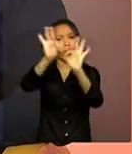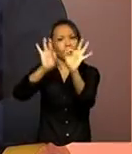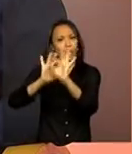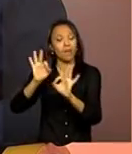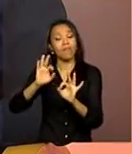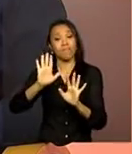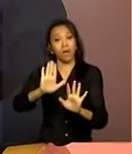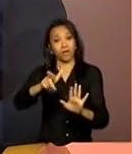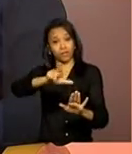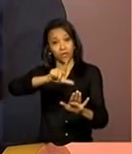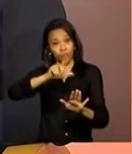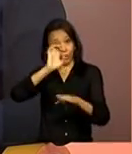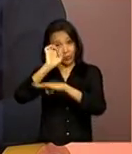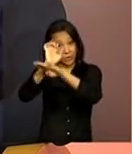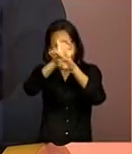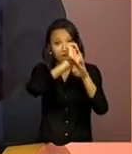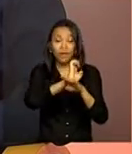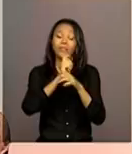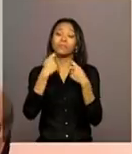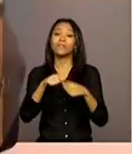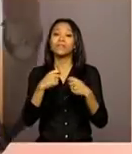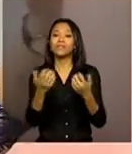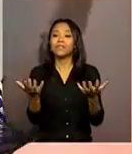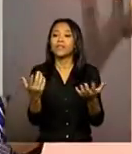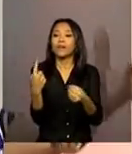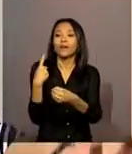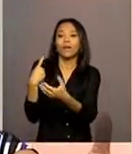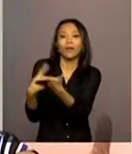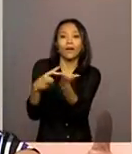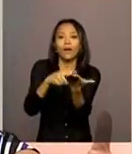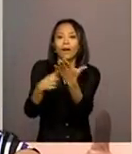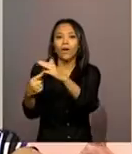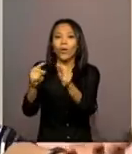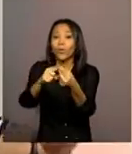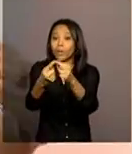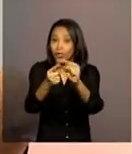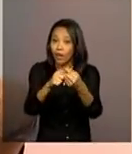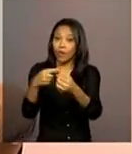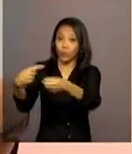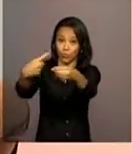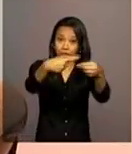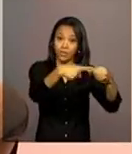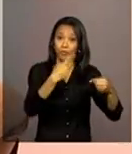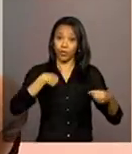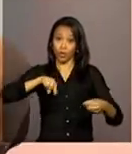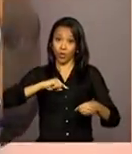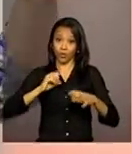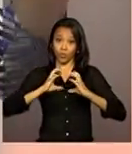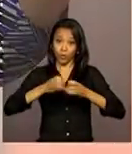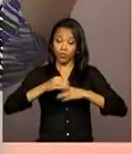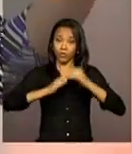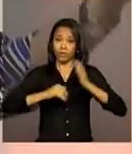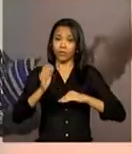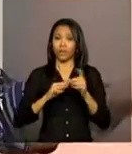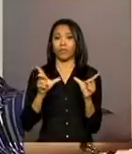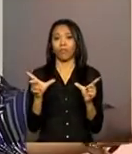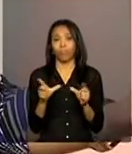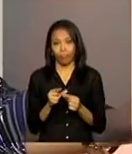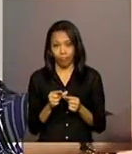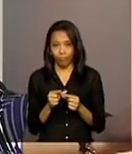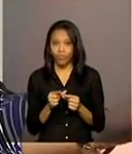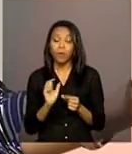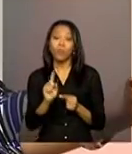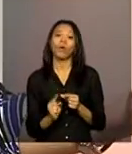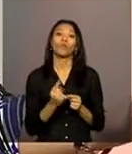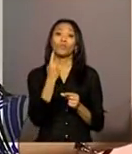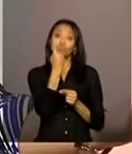necessário que o estado agrupe bastante município porque as nossas equipes são reduzidos né para deslocar para atendimento a um único